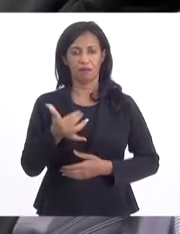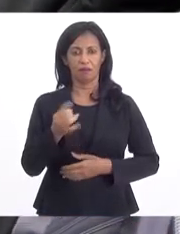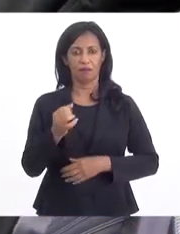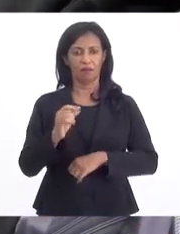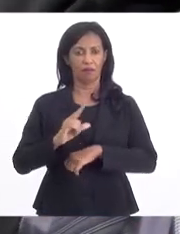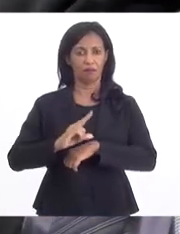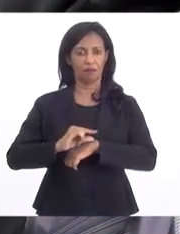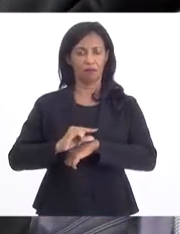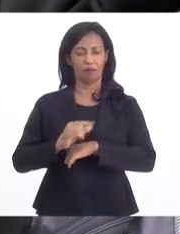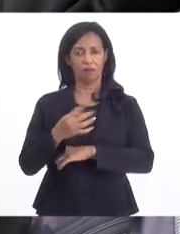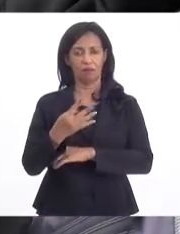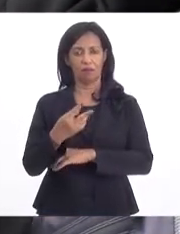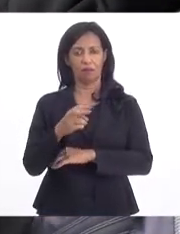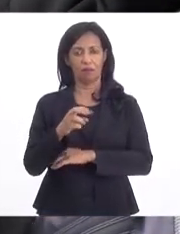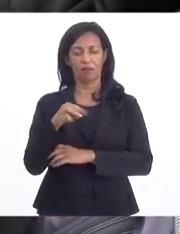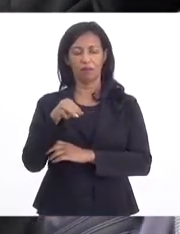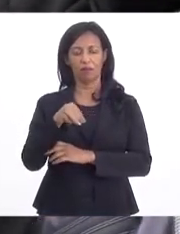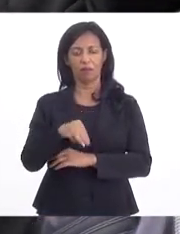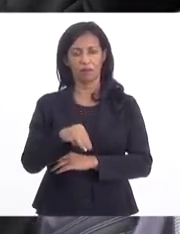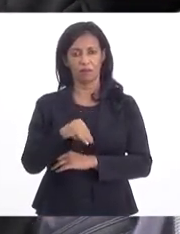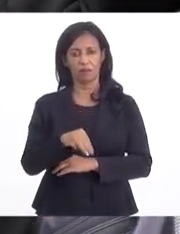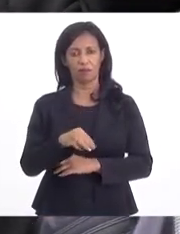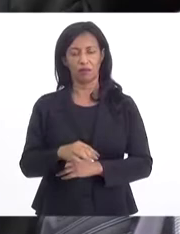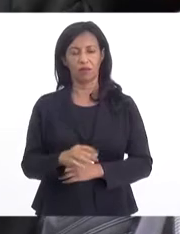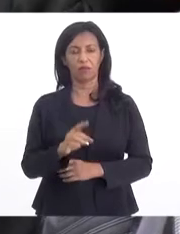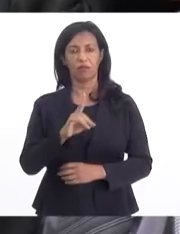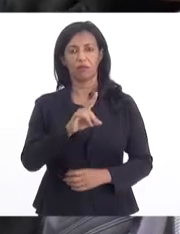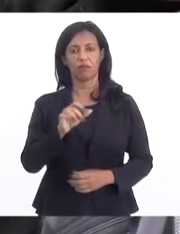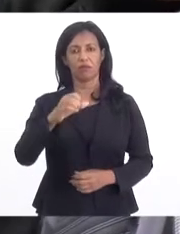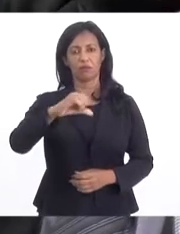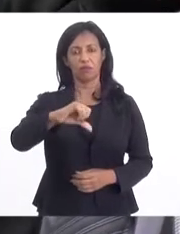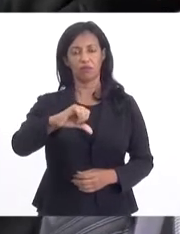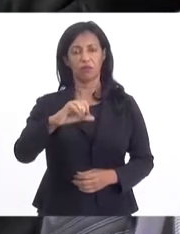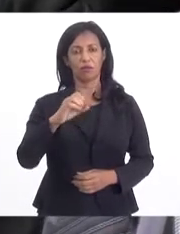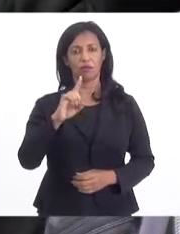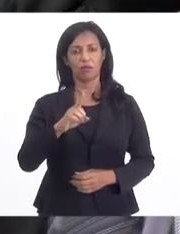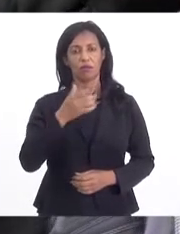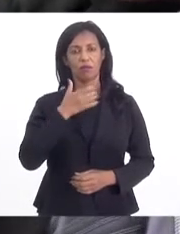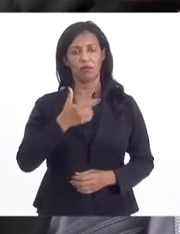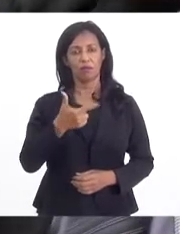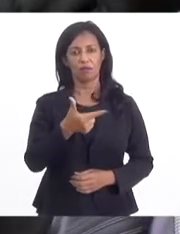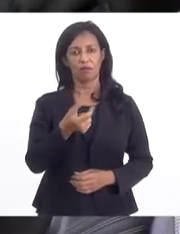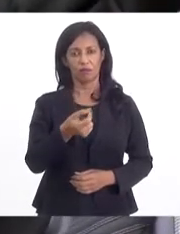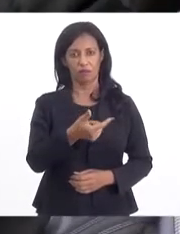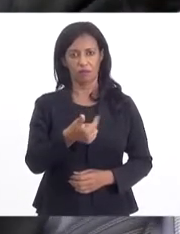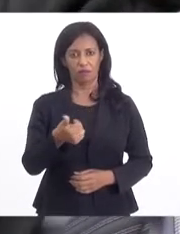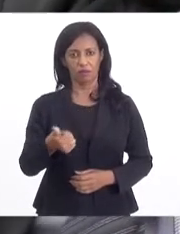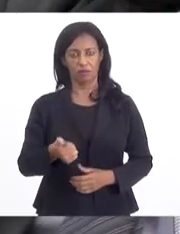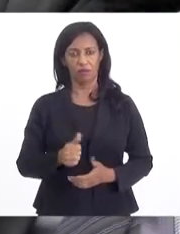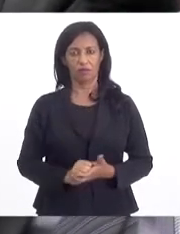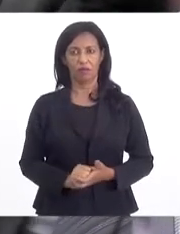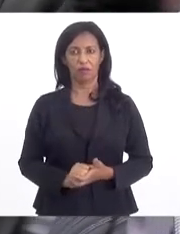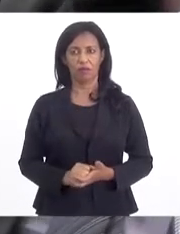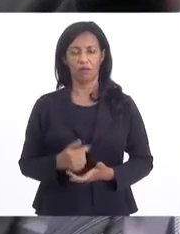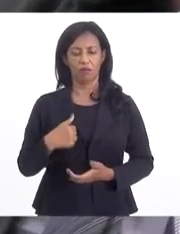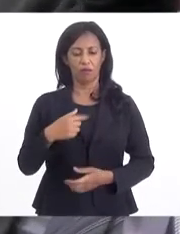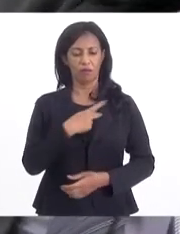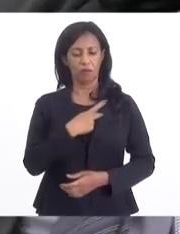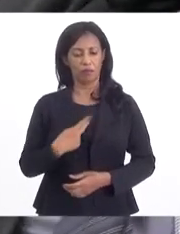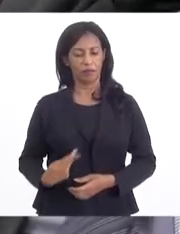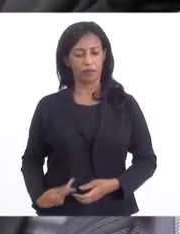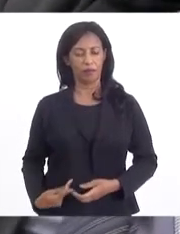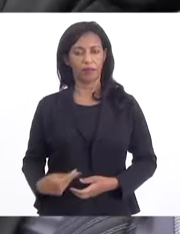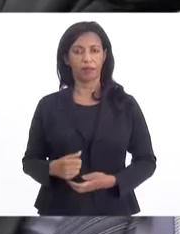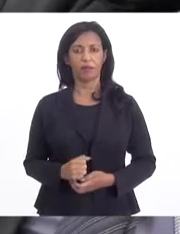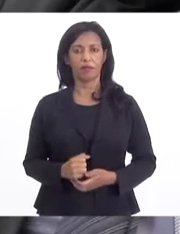10 horas e 45 minutos do dia 9 de dezembro de 2021, na condição de presidente